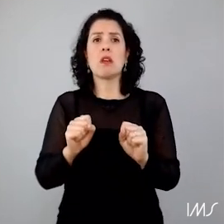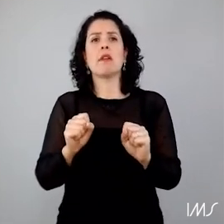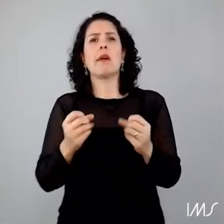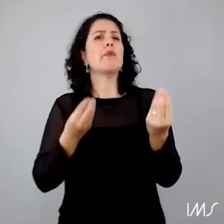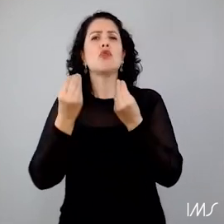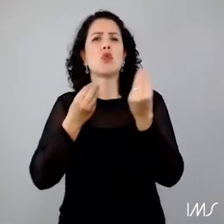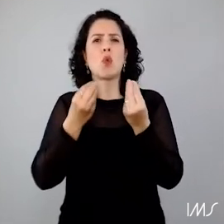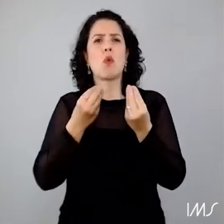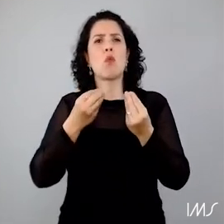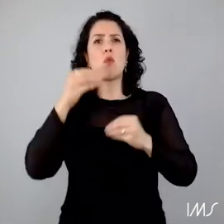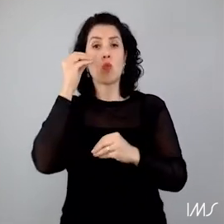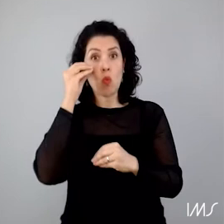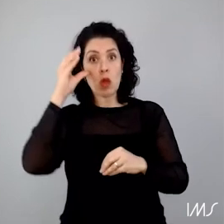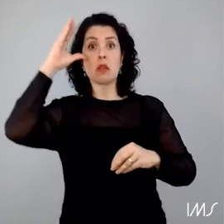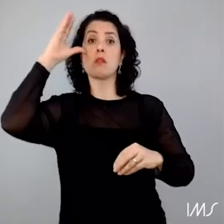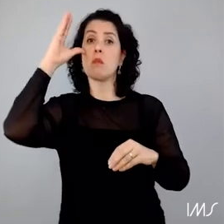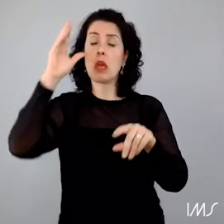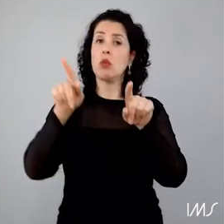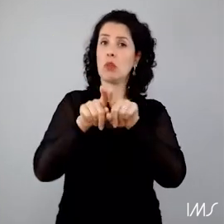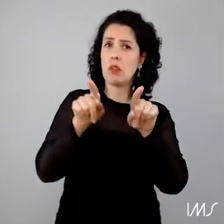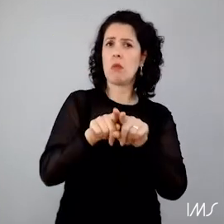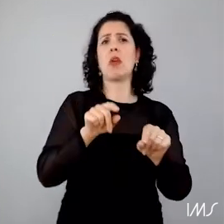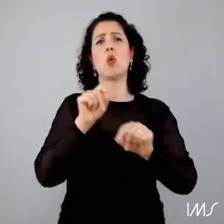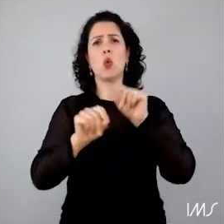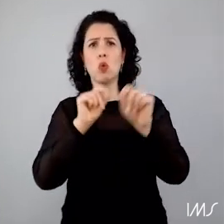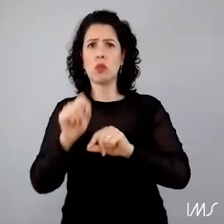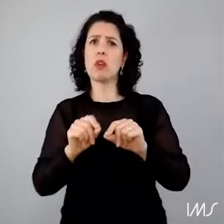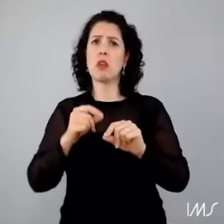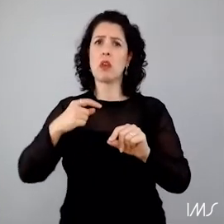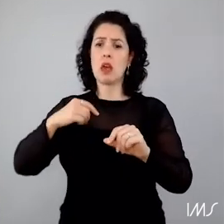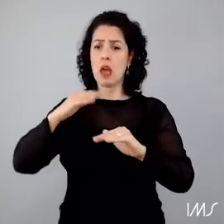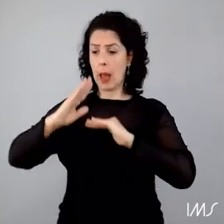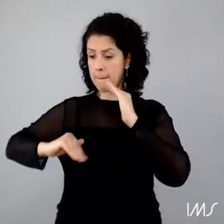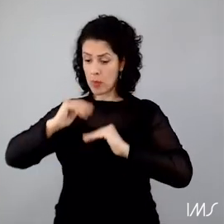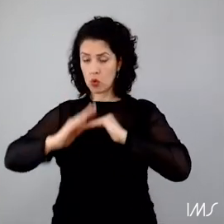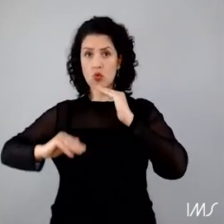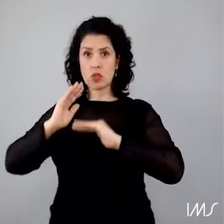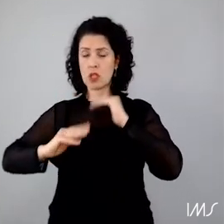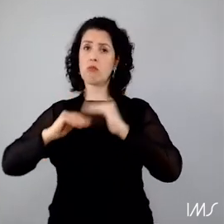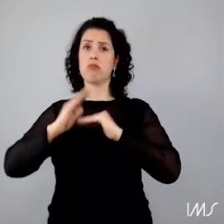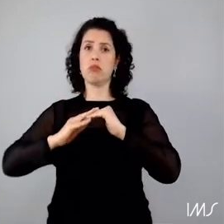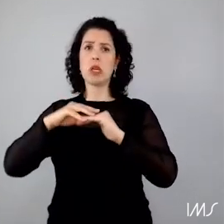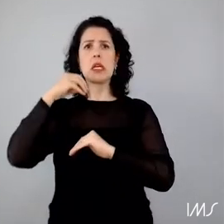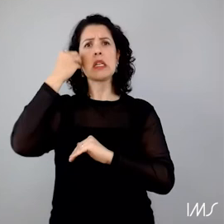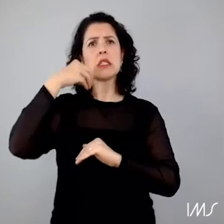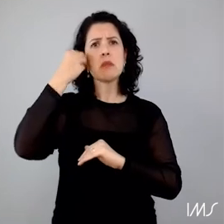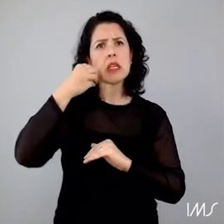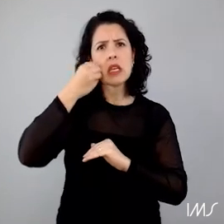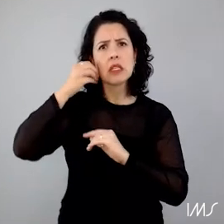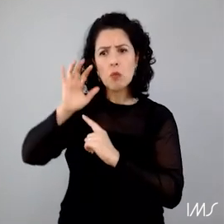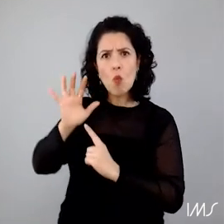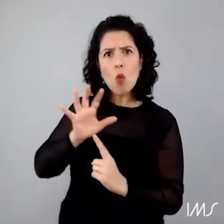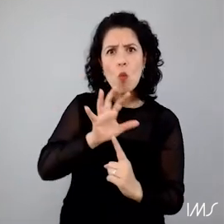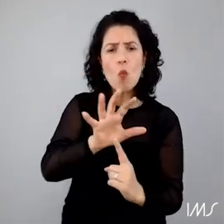produção das experiências precursoras, era muito parecido, onde quer que o indivíduo estivesse. Podia estar em Nova